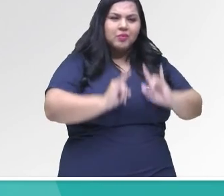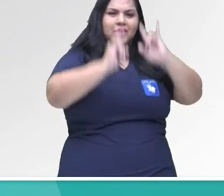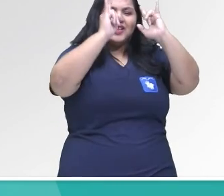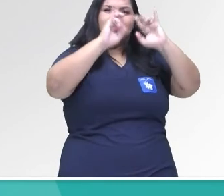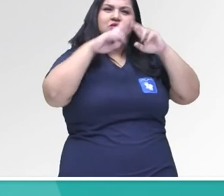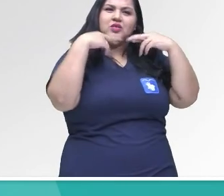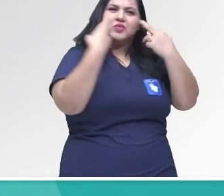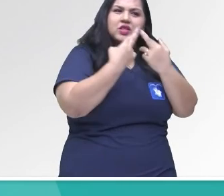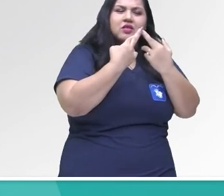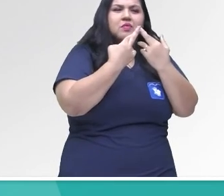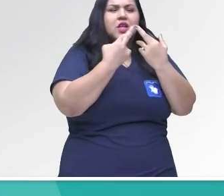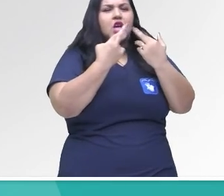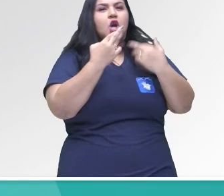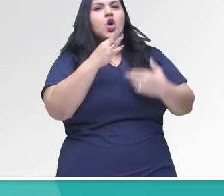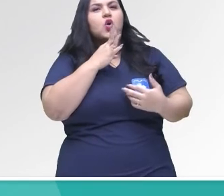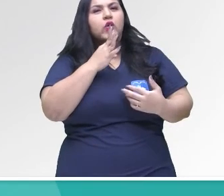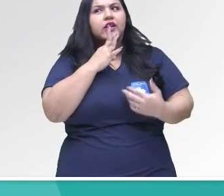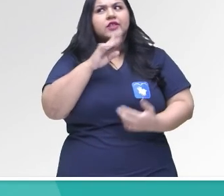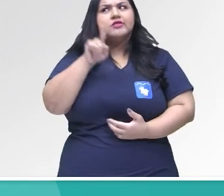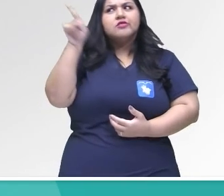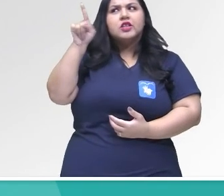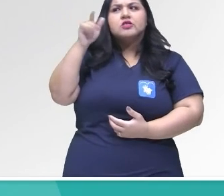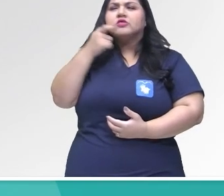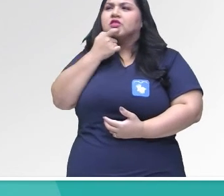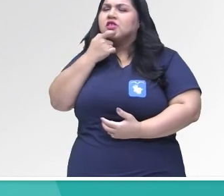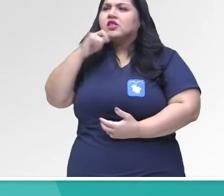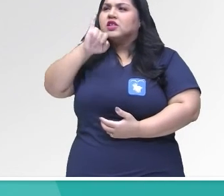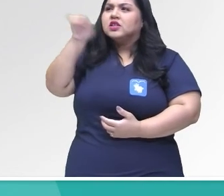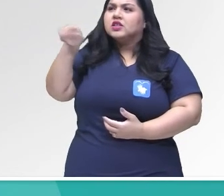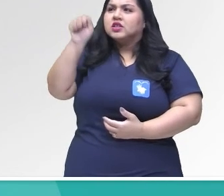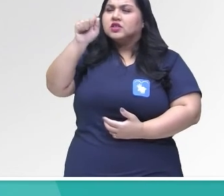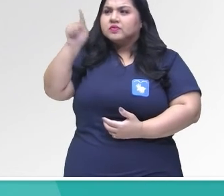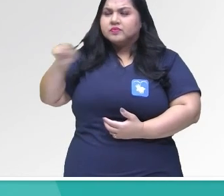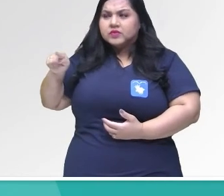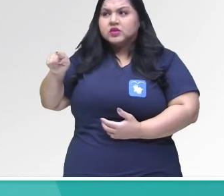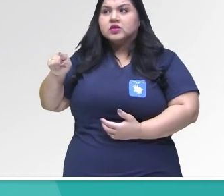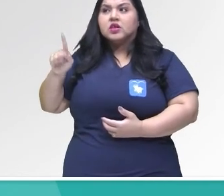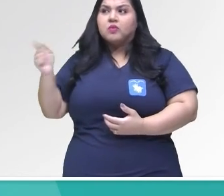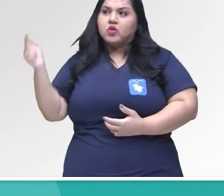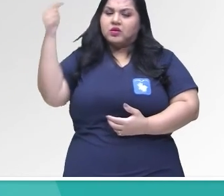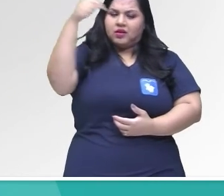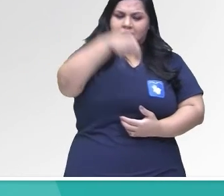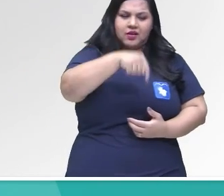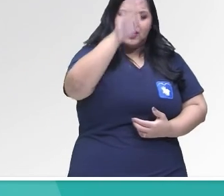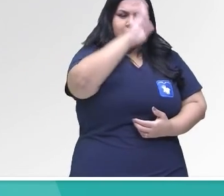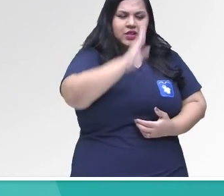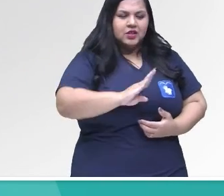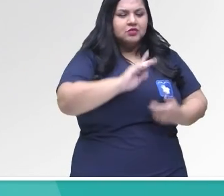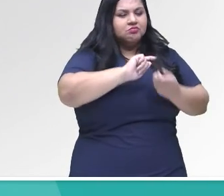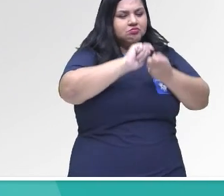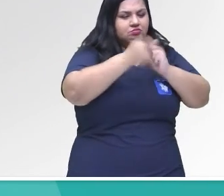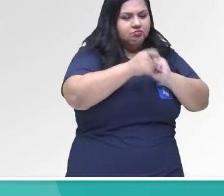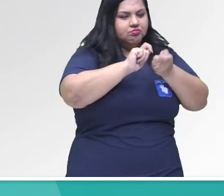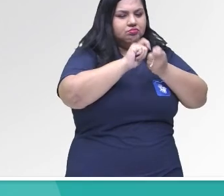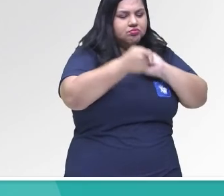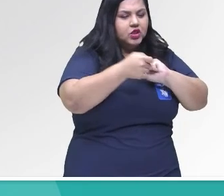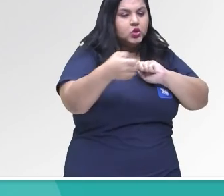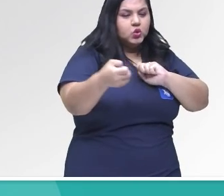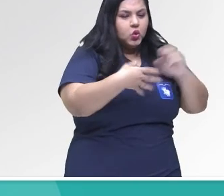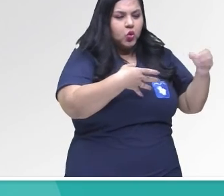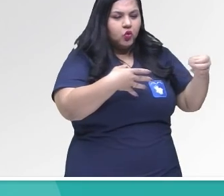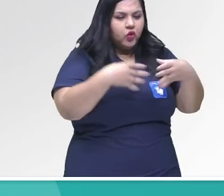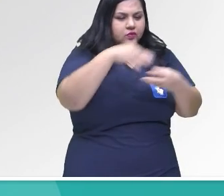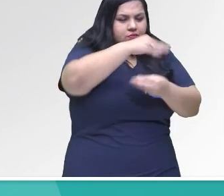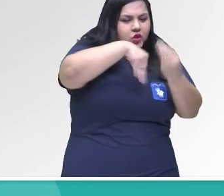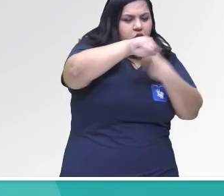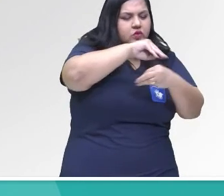estilo. Conheceram a questão do jazz, conheceram a música impressionista e agregaram, né, novos ritmos e